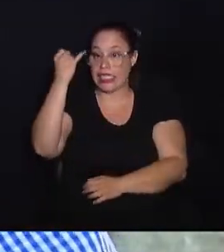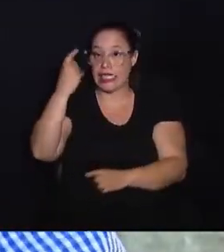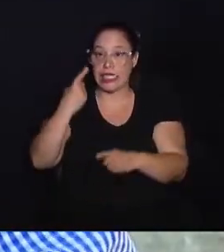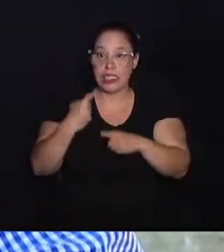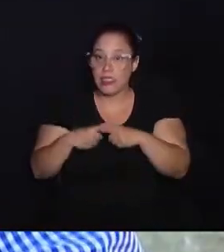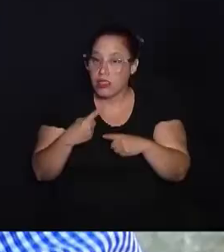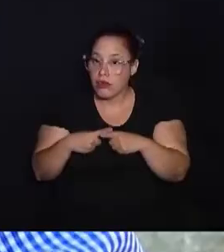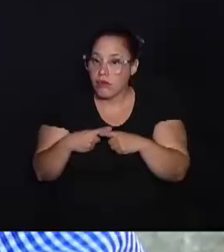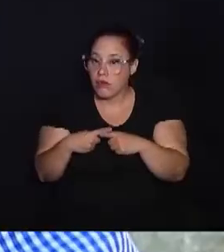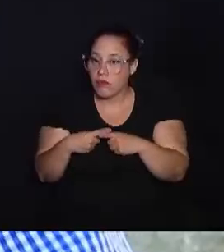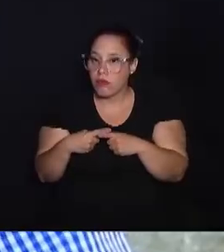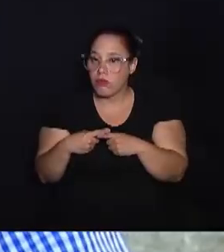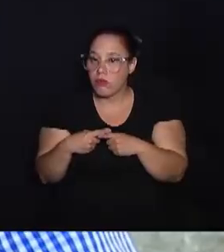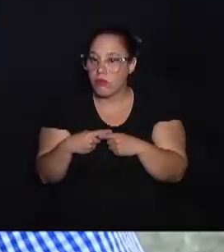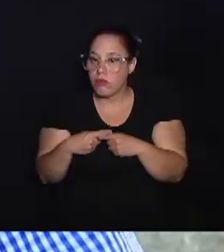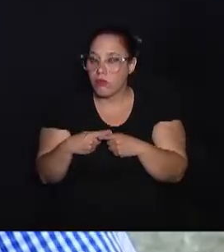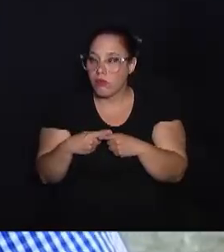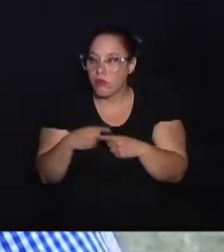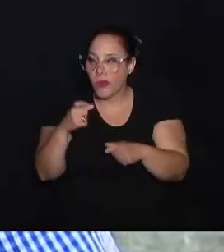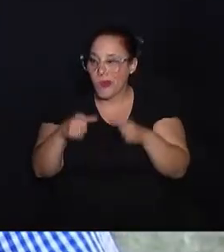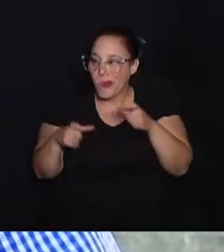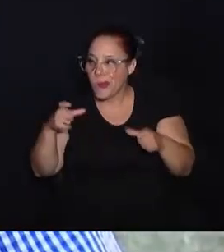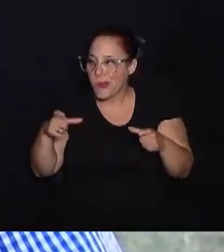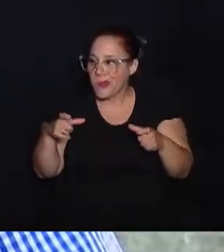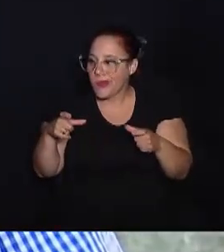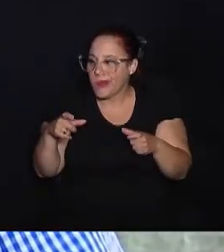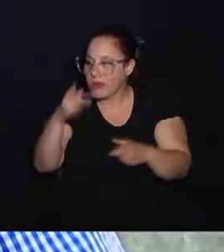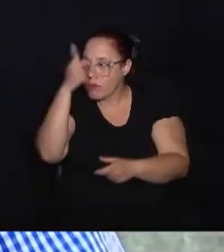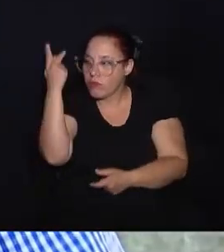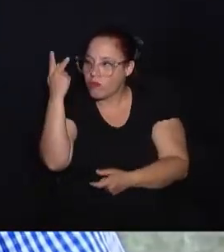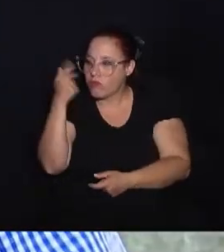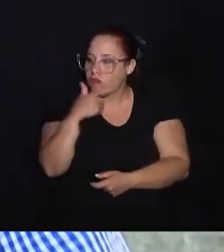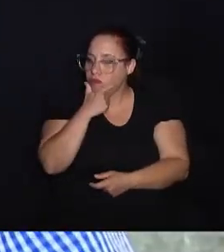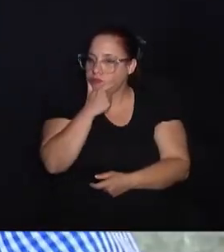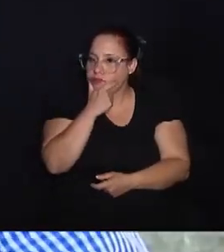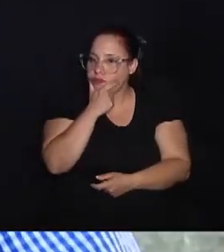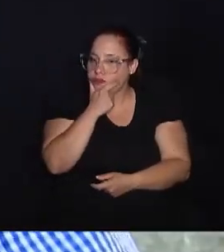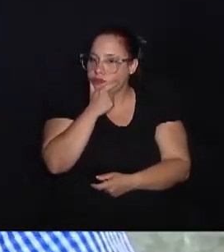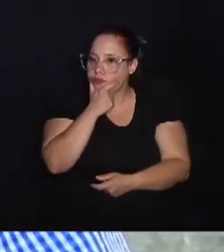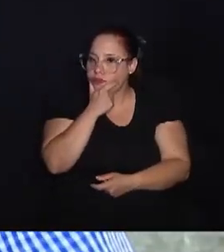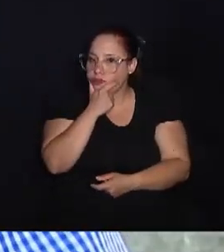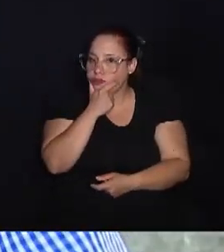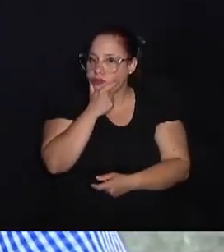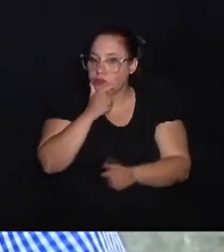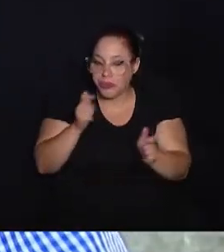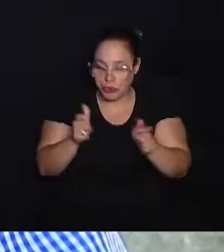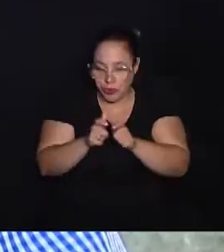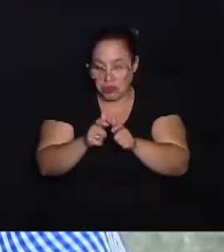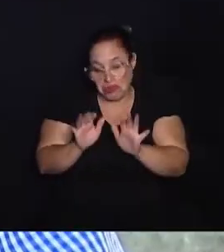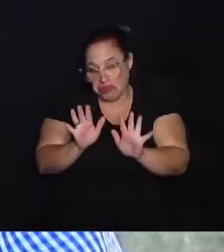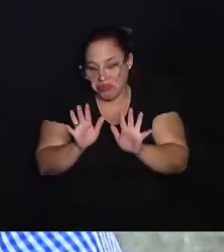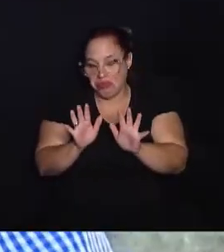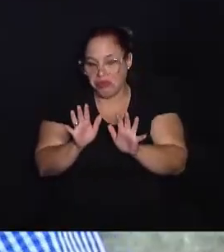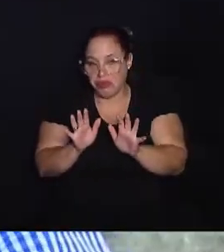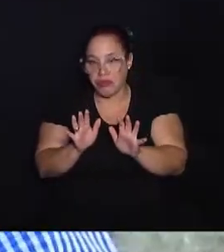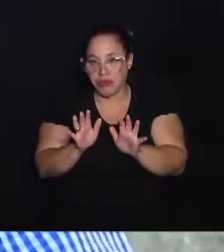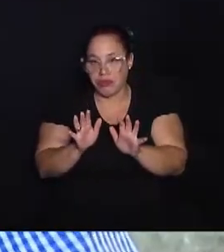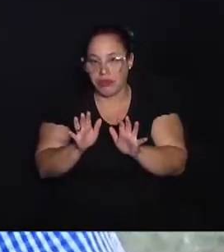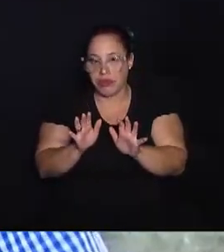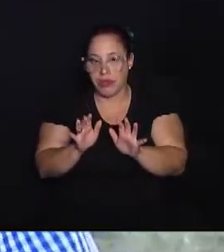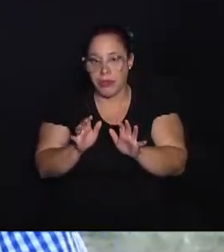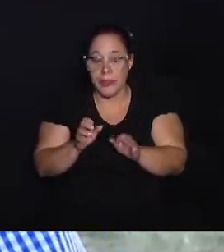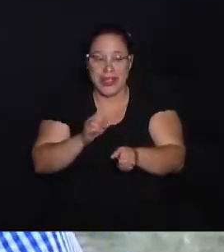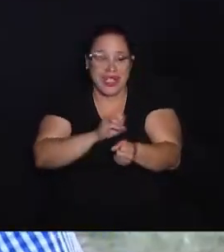legalidade é importante porque eh muitas pessoas eh eh São